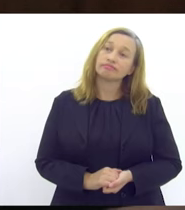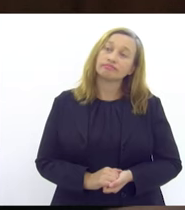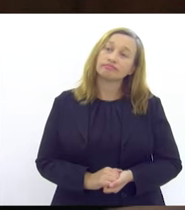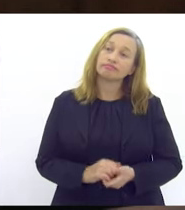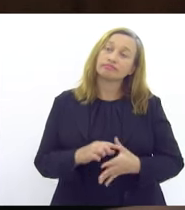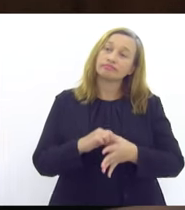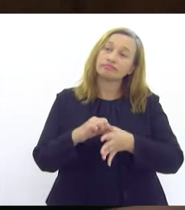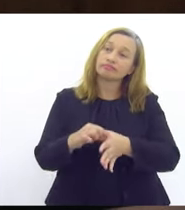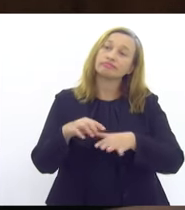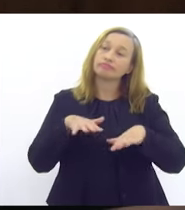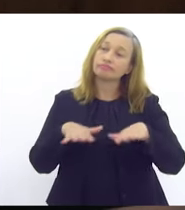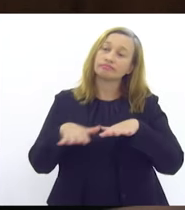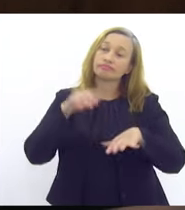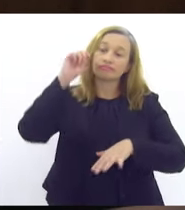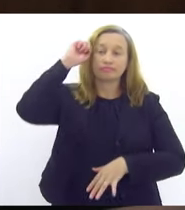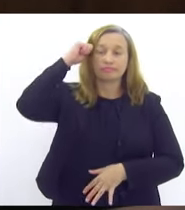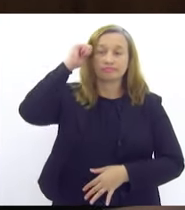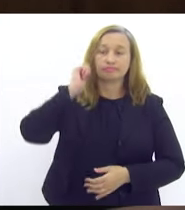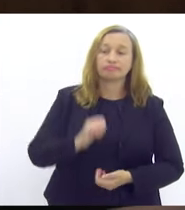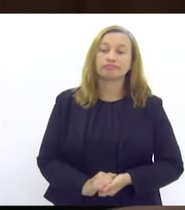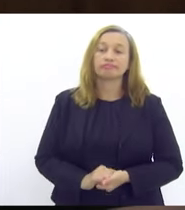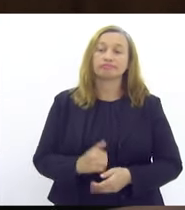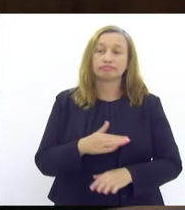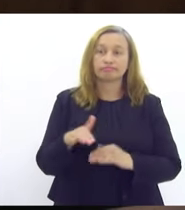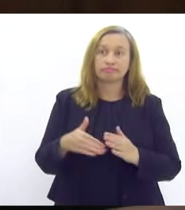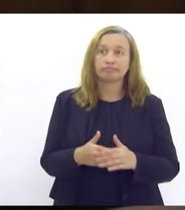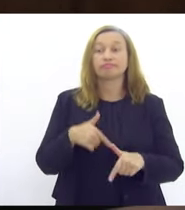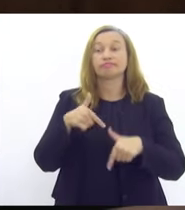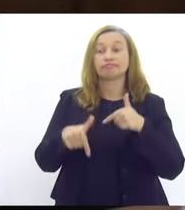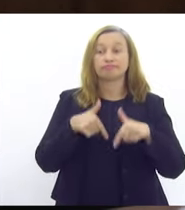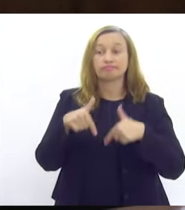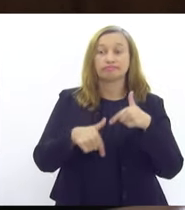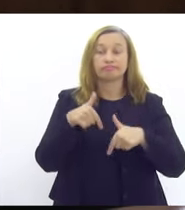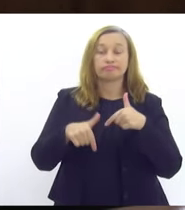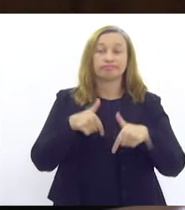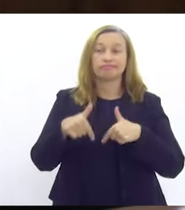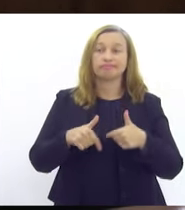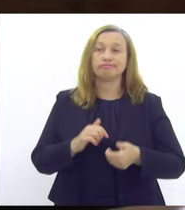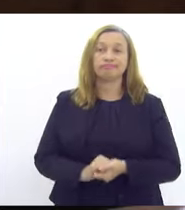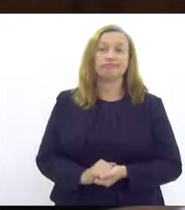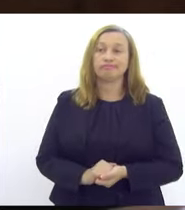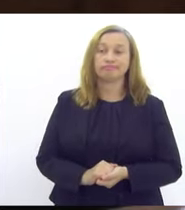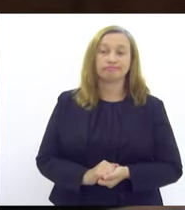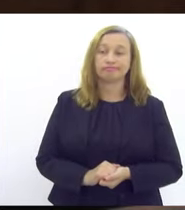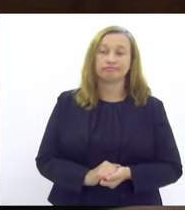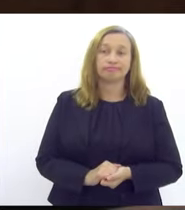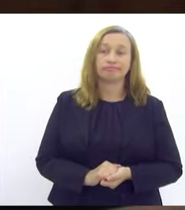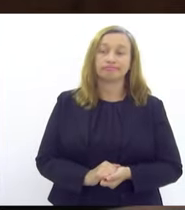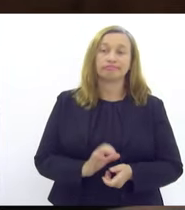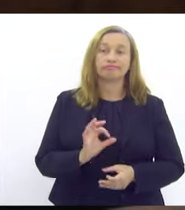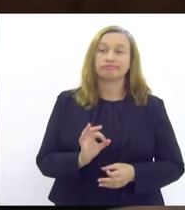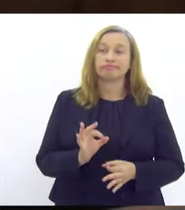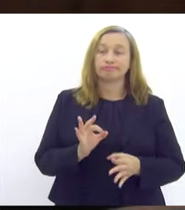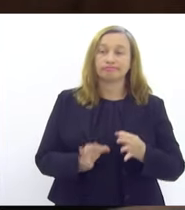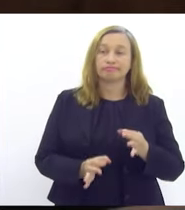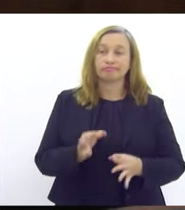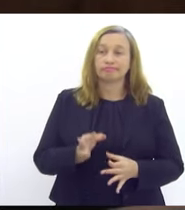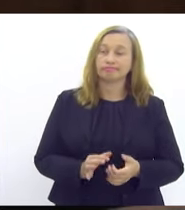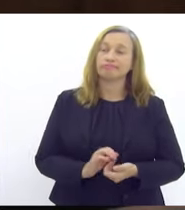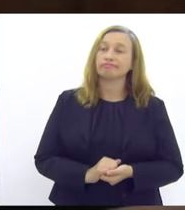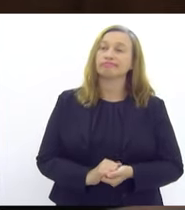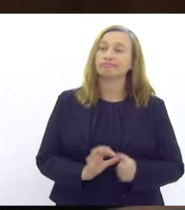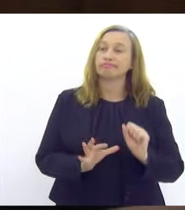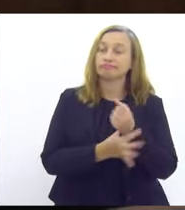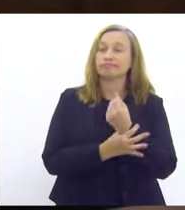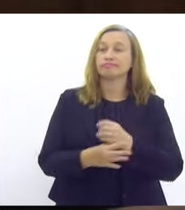líder aí do movimento negro e todo o trabalho que tem feito, senhora presidenta, justamente garantindo que